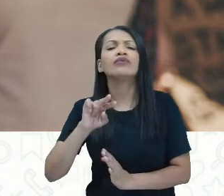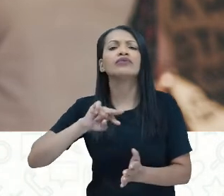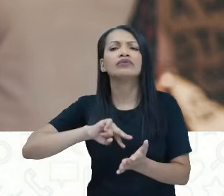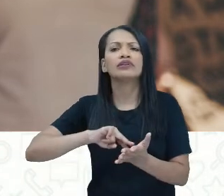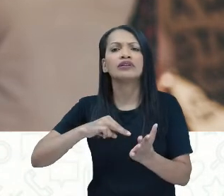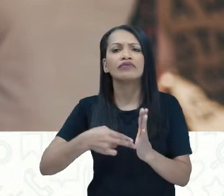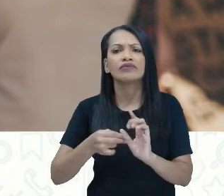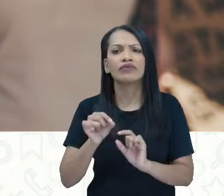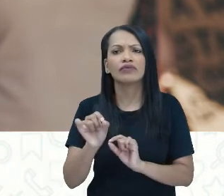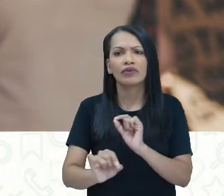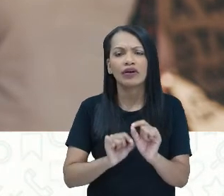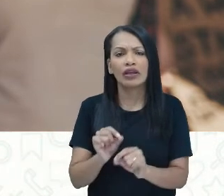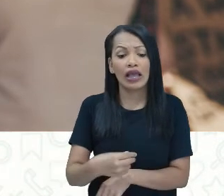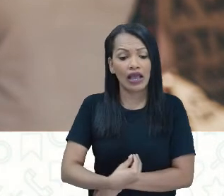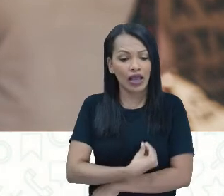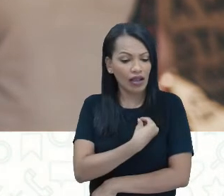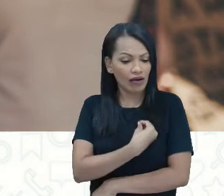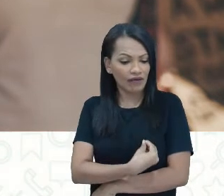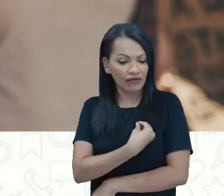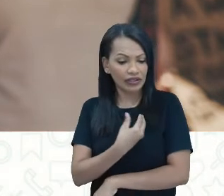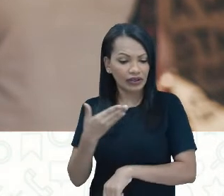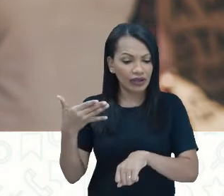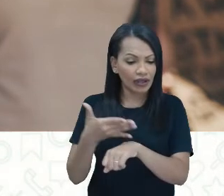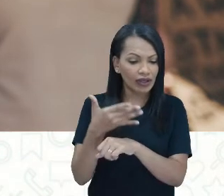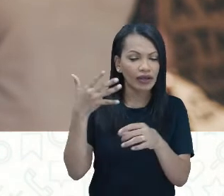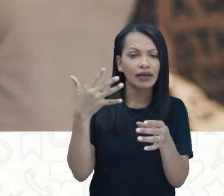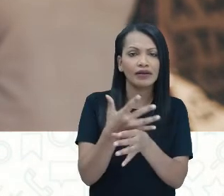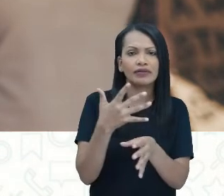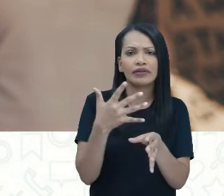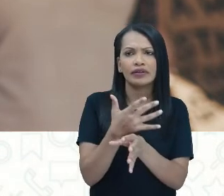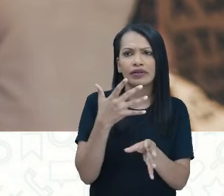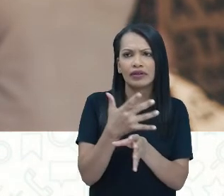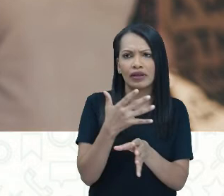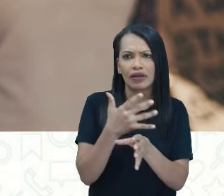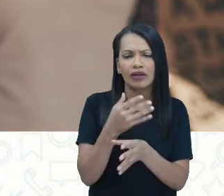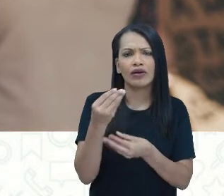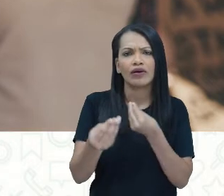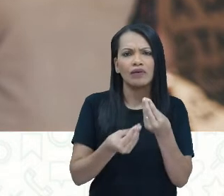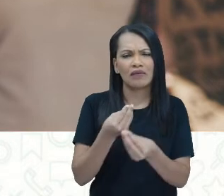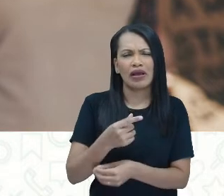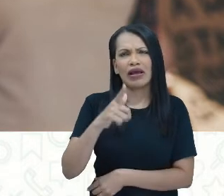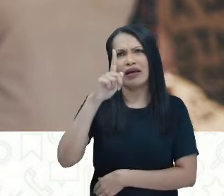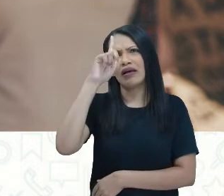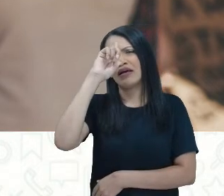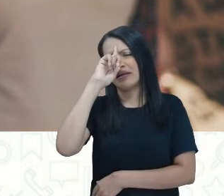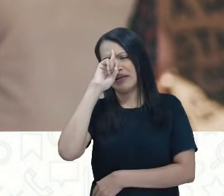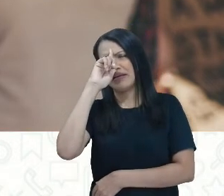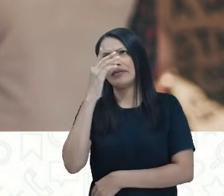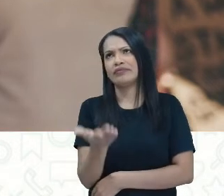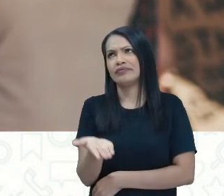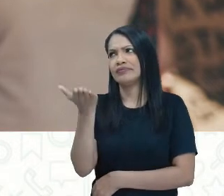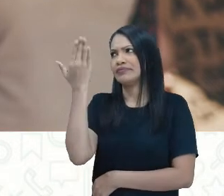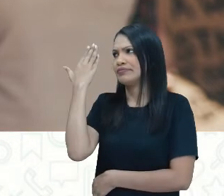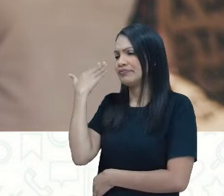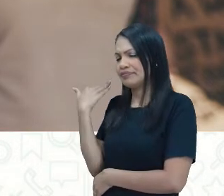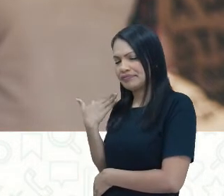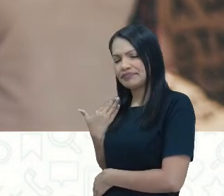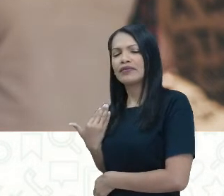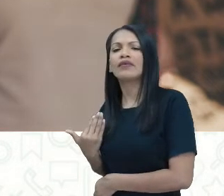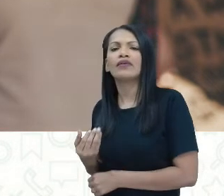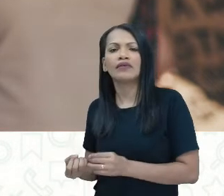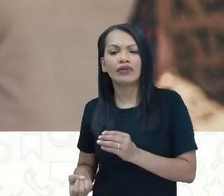dizer a vida na cidade, né? Que remete lá à questão da Grécia Antiga, né? Da polis, quando surgiu